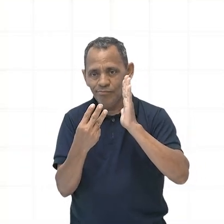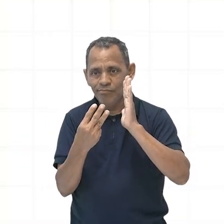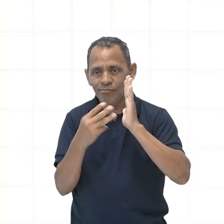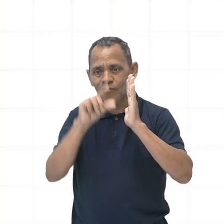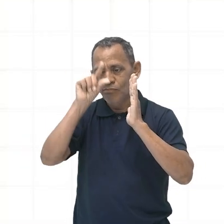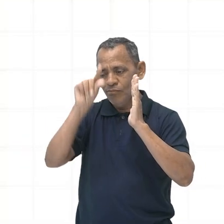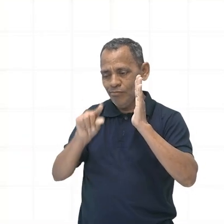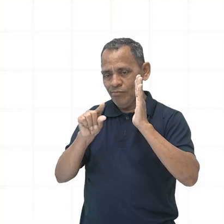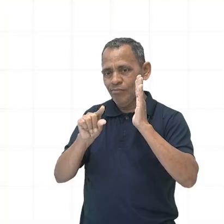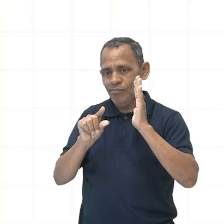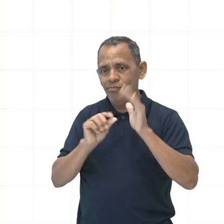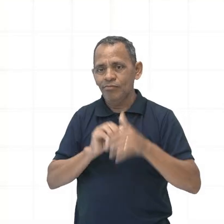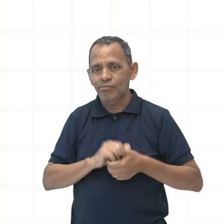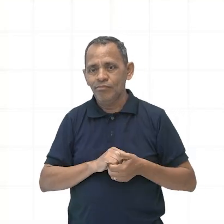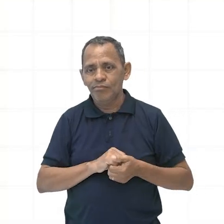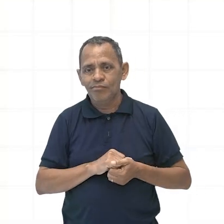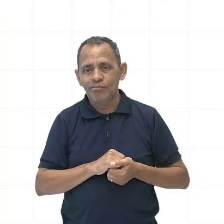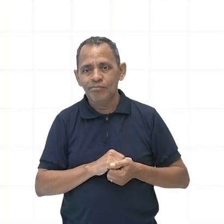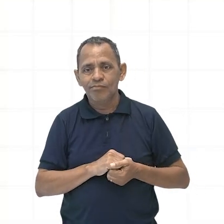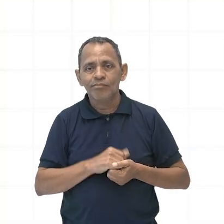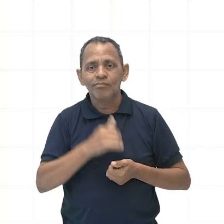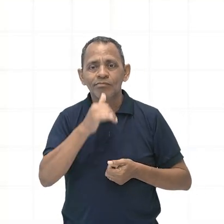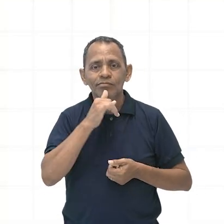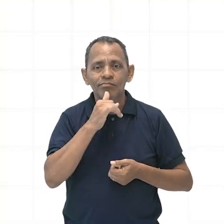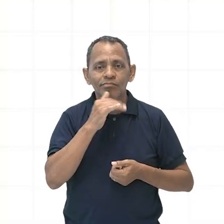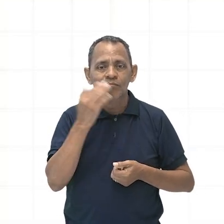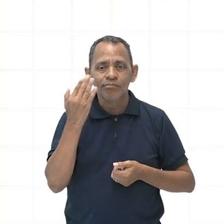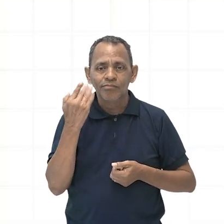baixinho. Então, aqui, ó, por exemplo, o